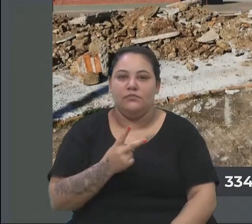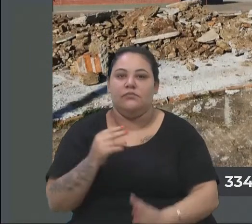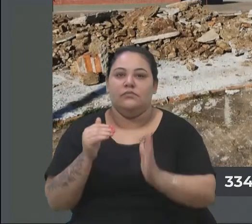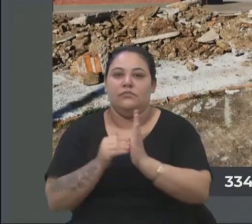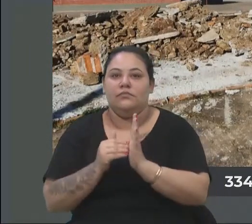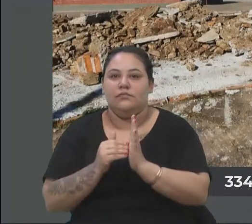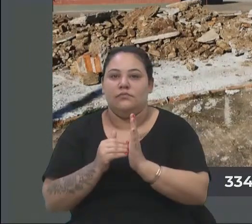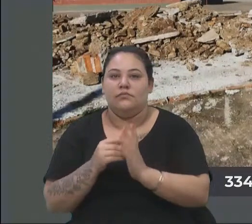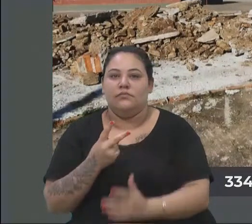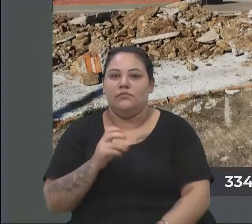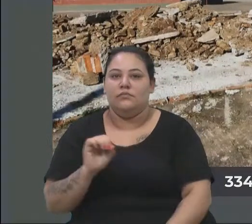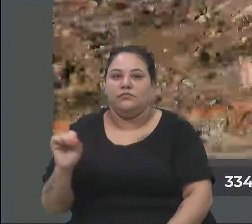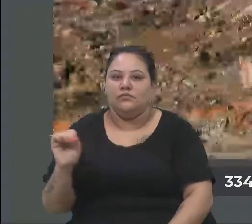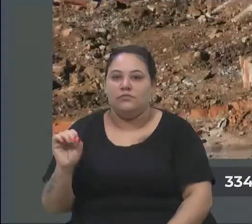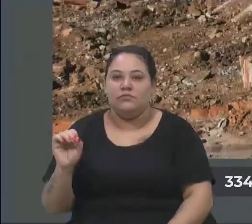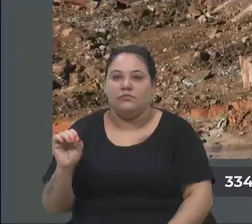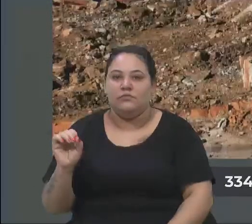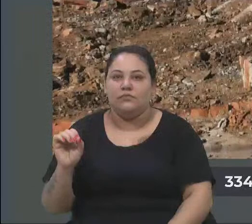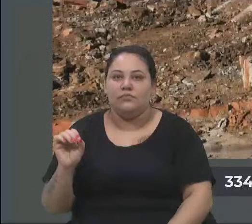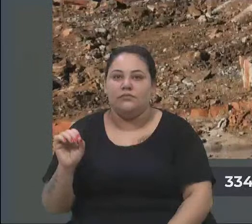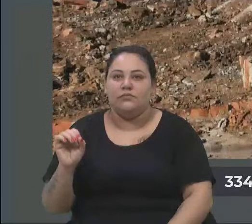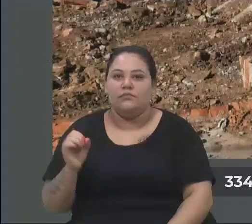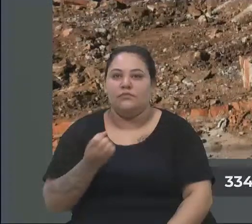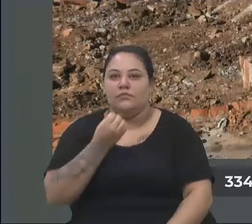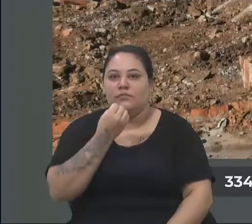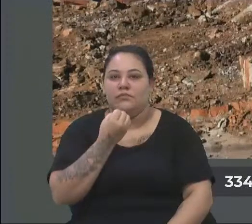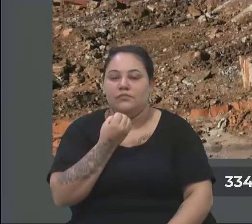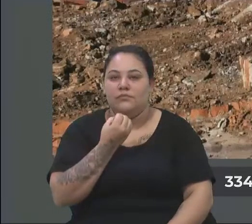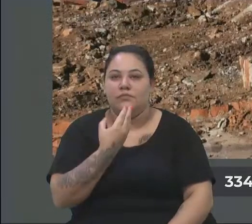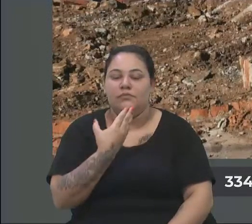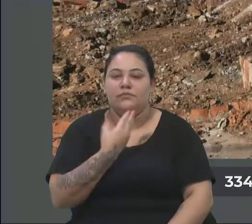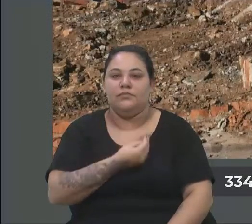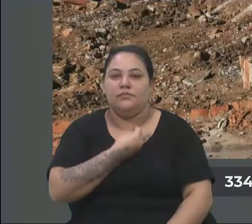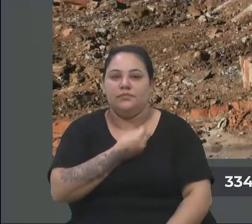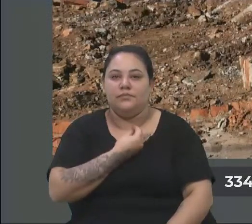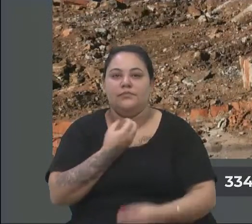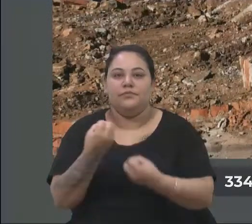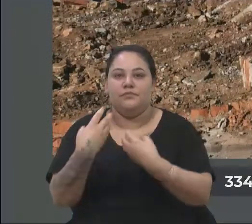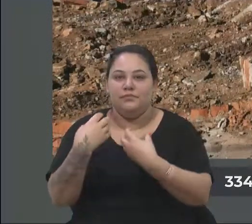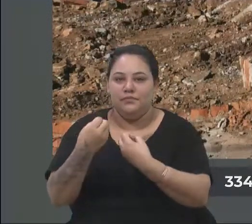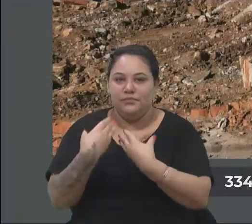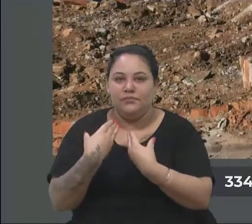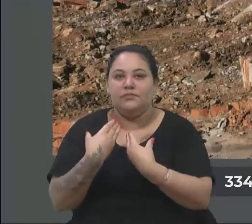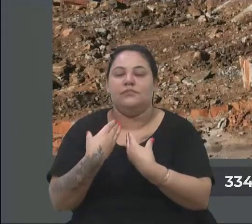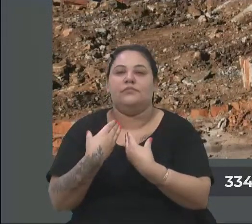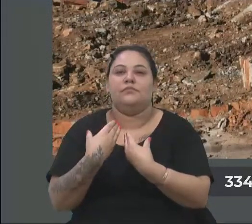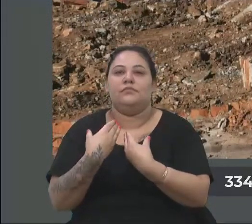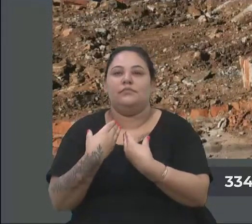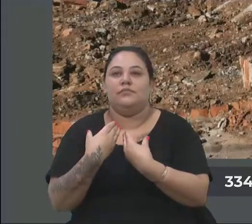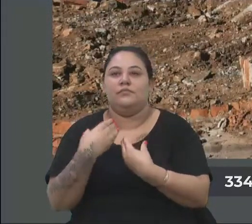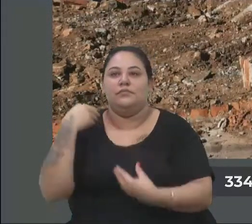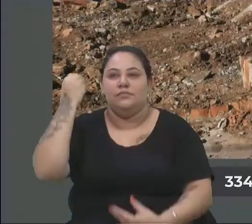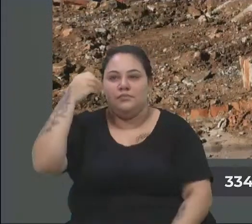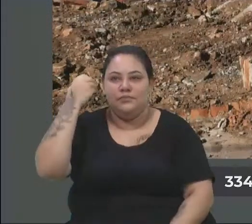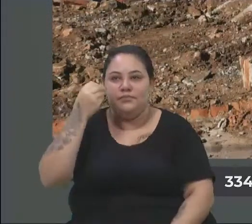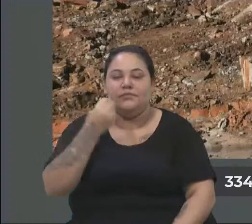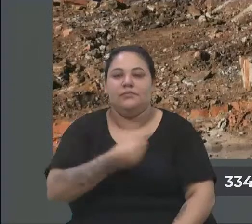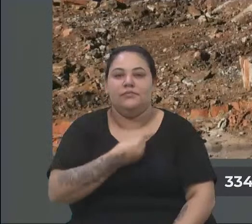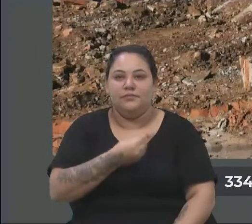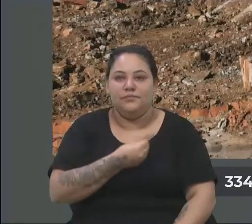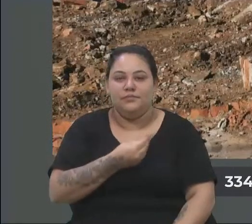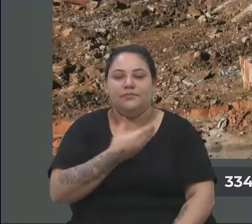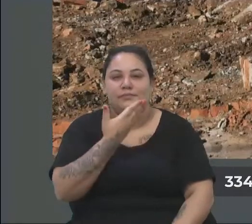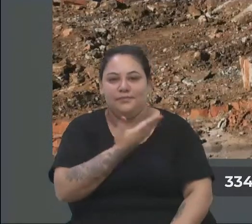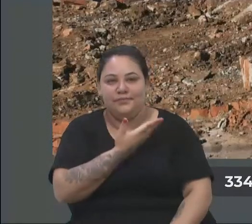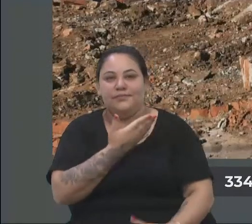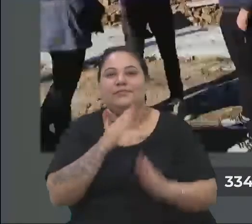a 2000. Então, boa parte da minha educação, do meu conceito de vida, de minha experiência de vida,